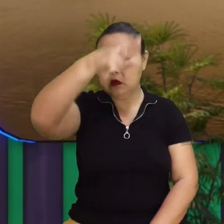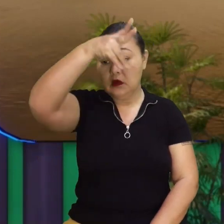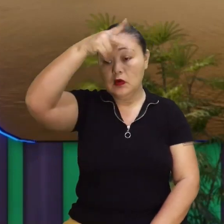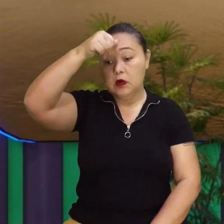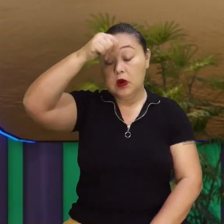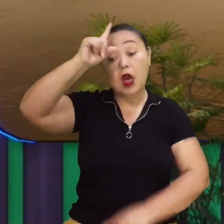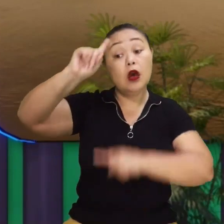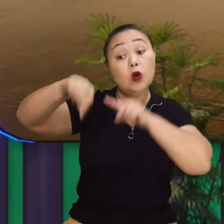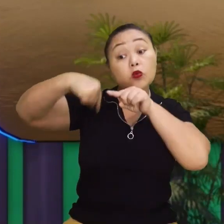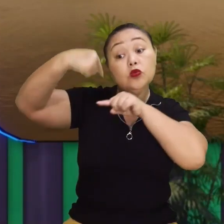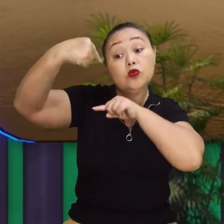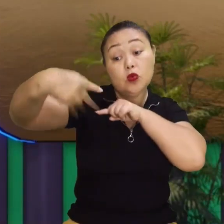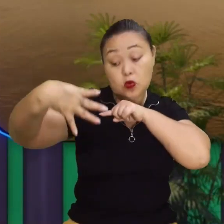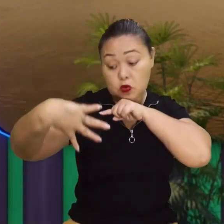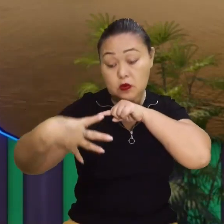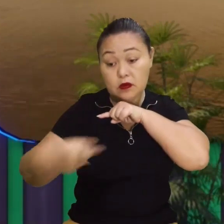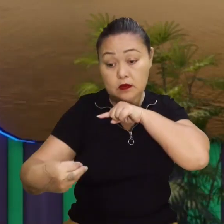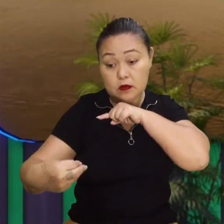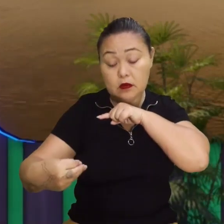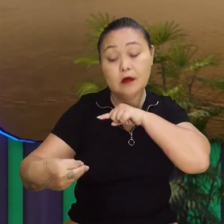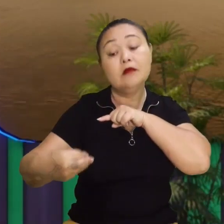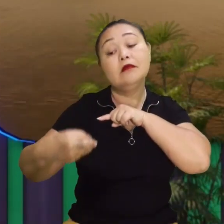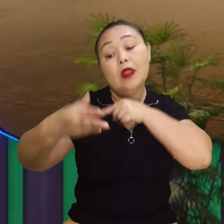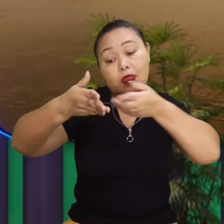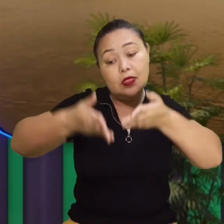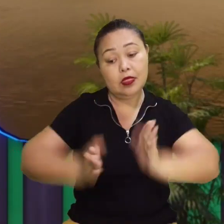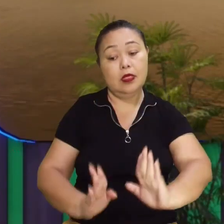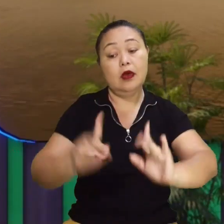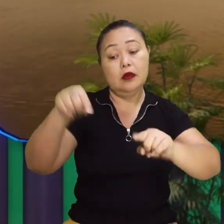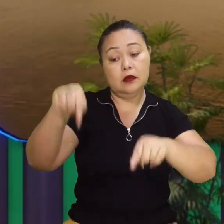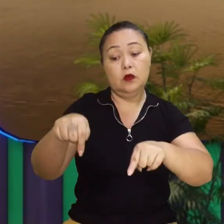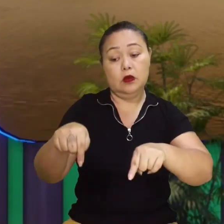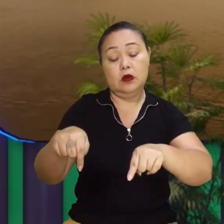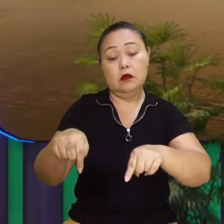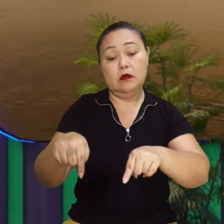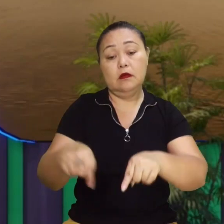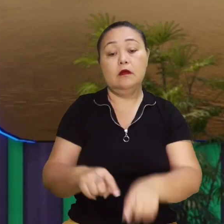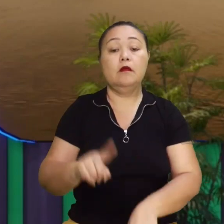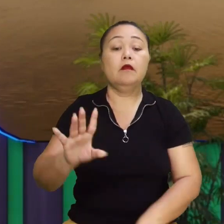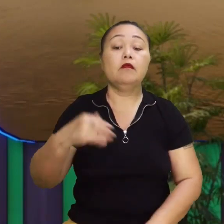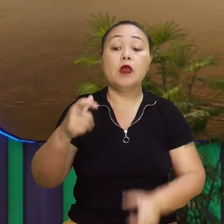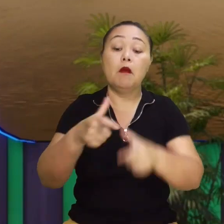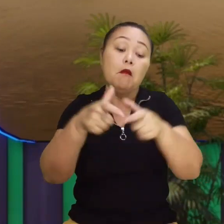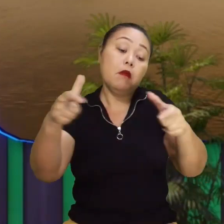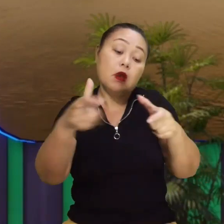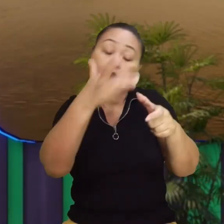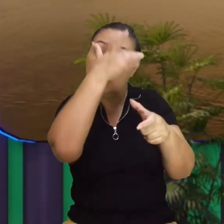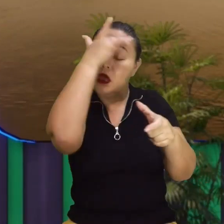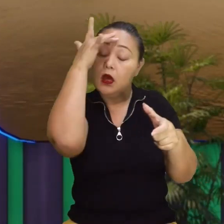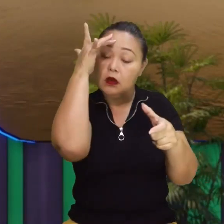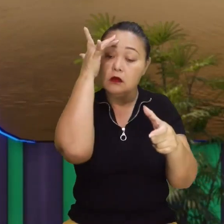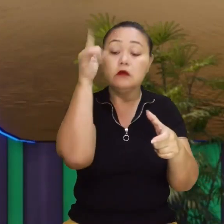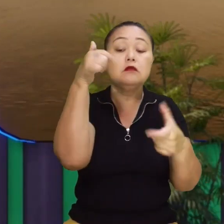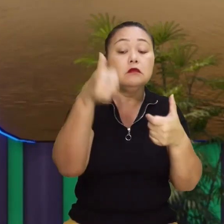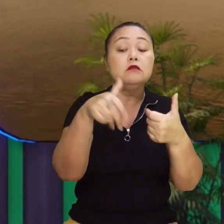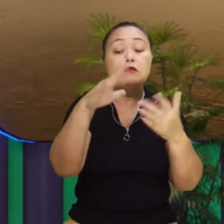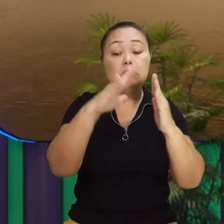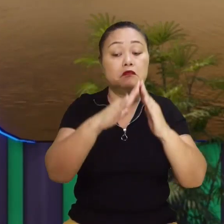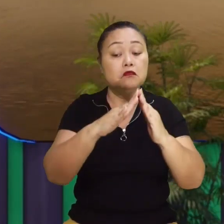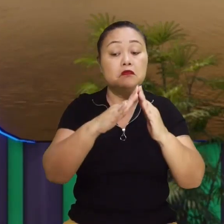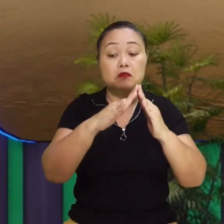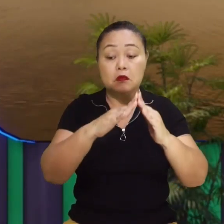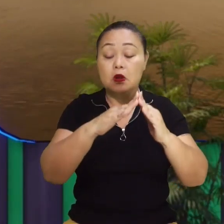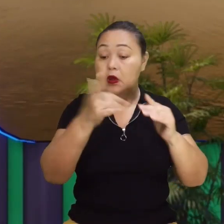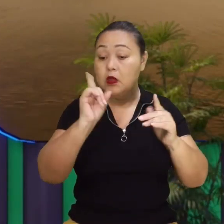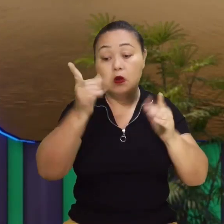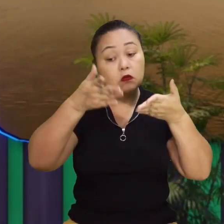os nossos filhos são daqui Ok então a maioria das pessoas ainda que estão aqui não